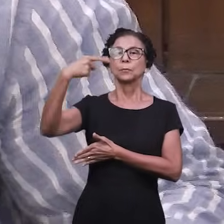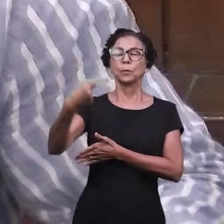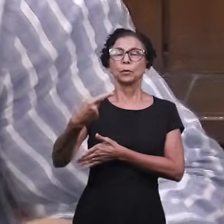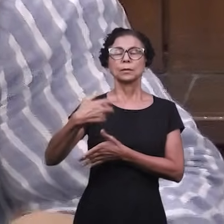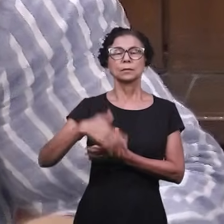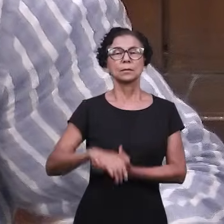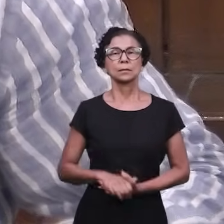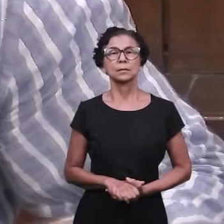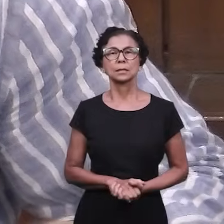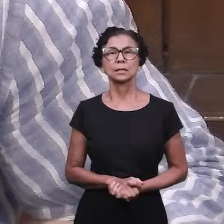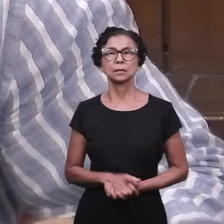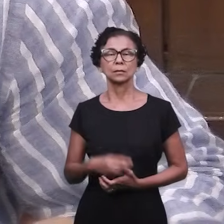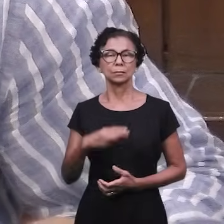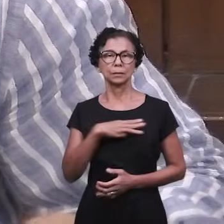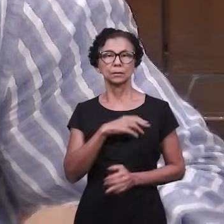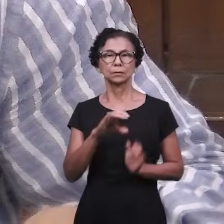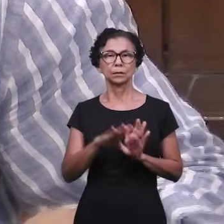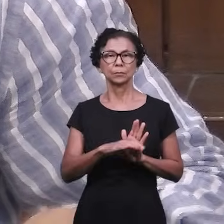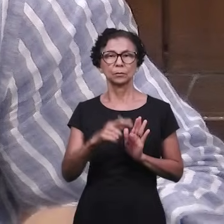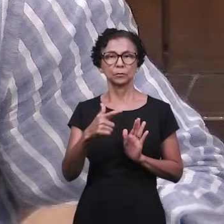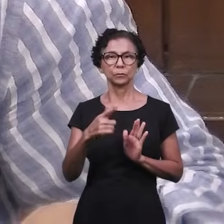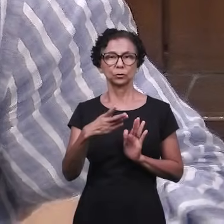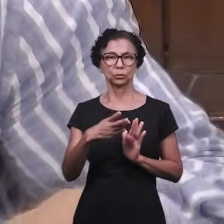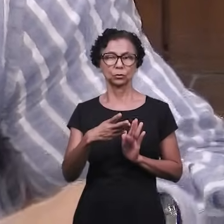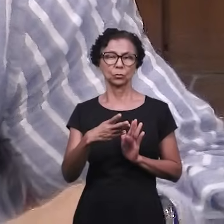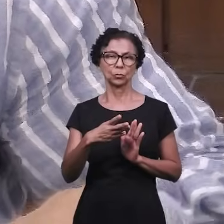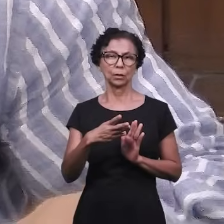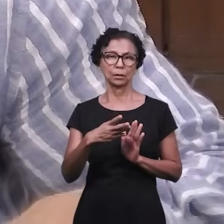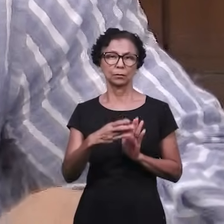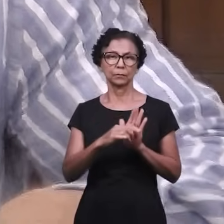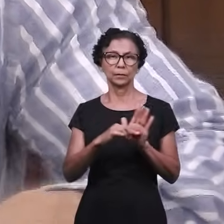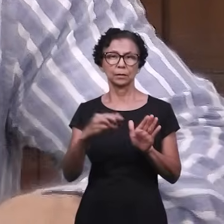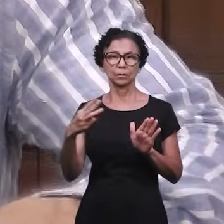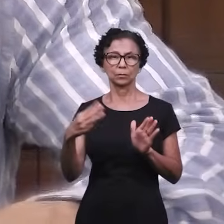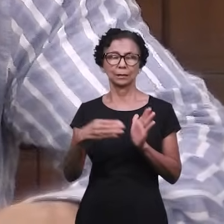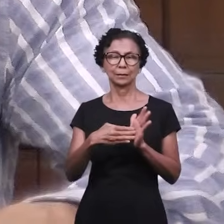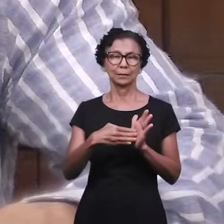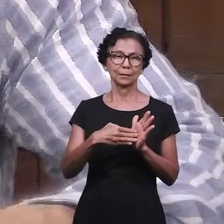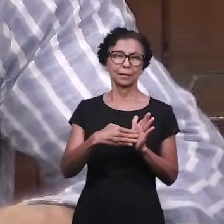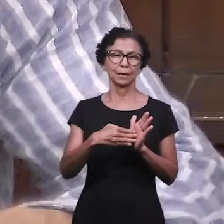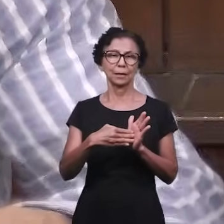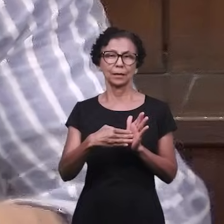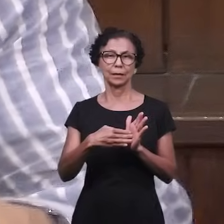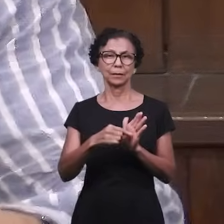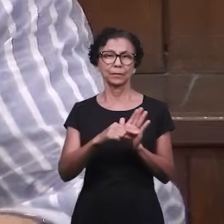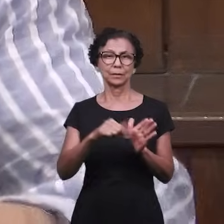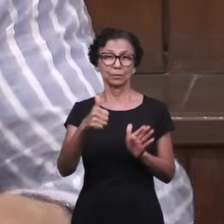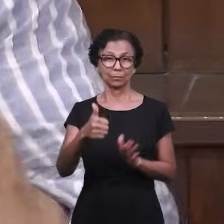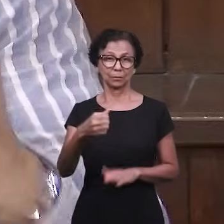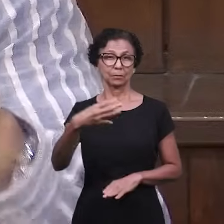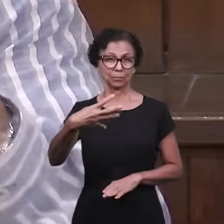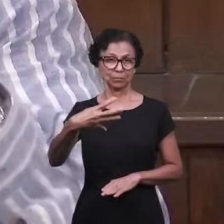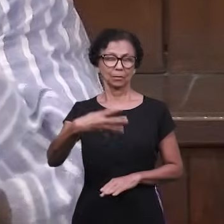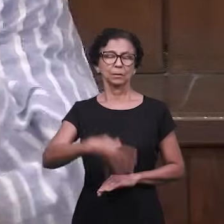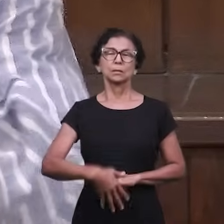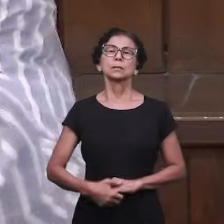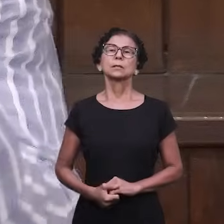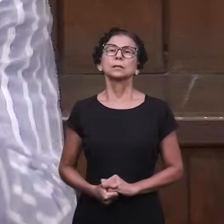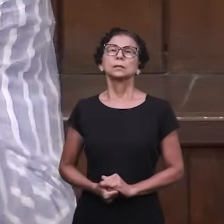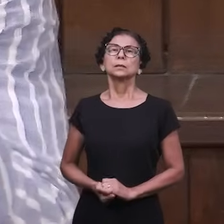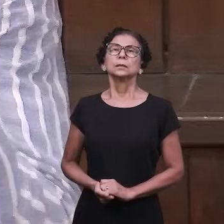do capítulo 24, do versículo 3 até o versículo 14, ele